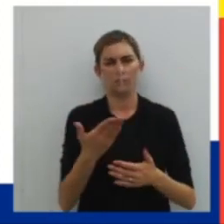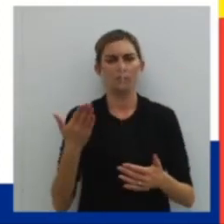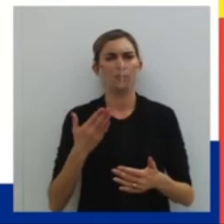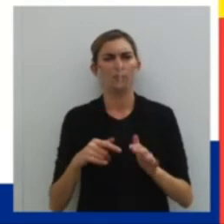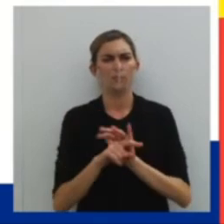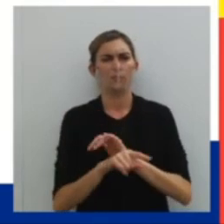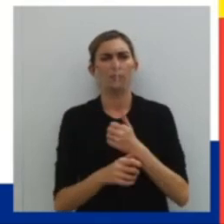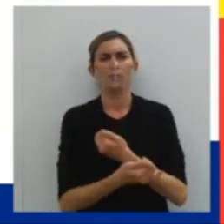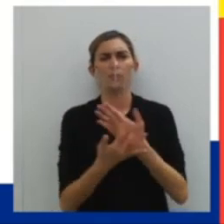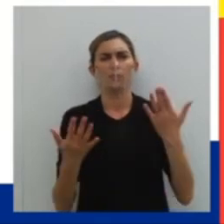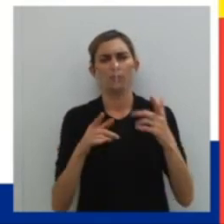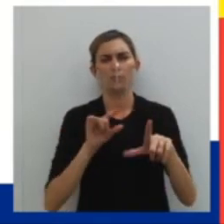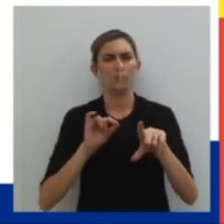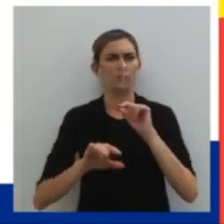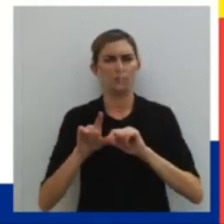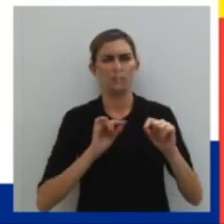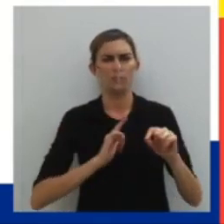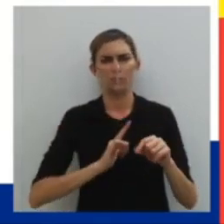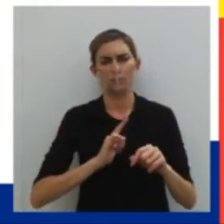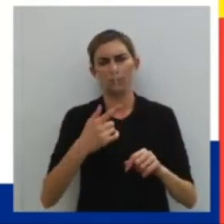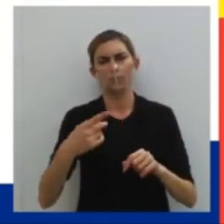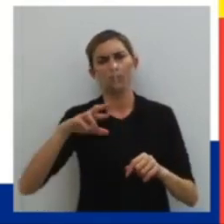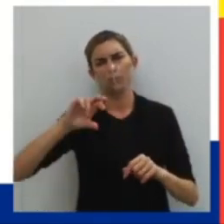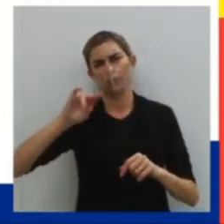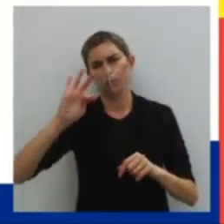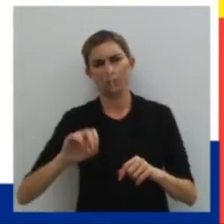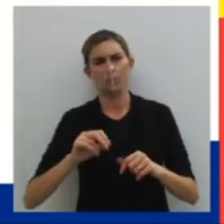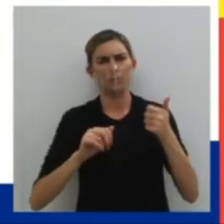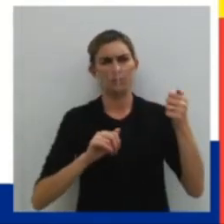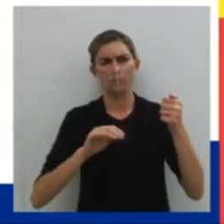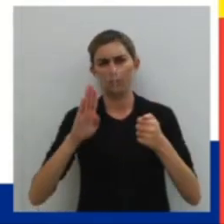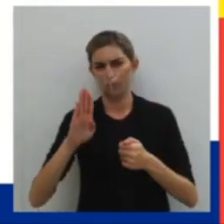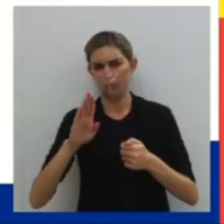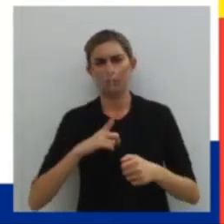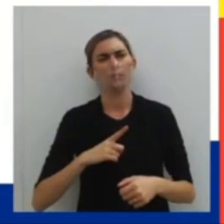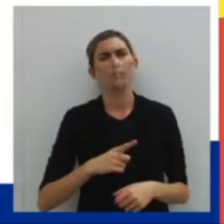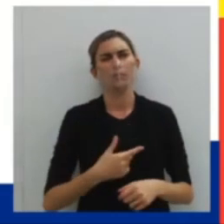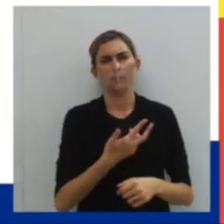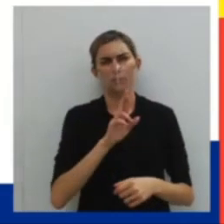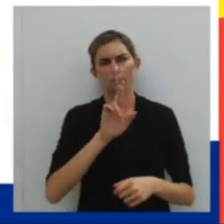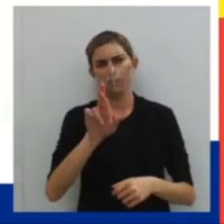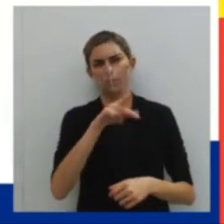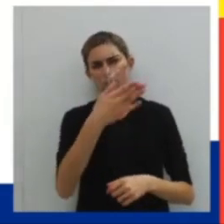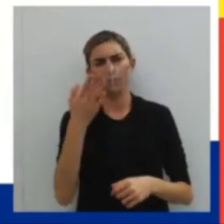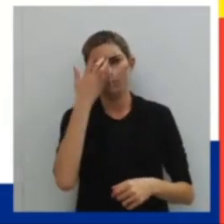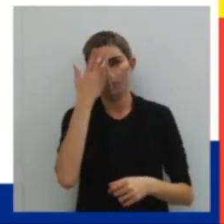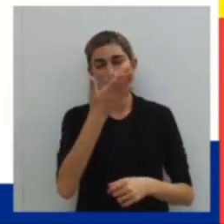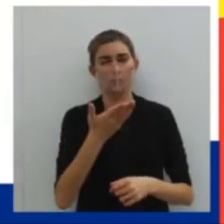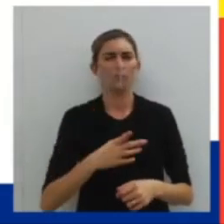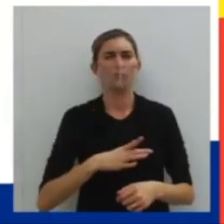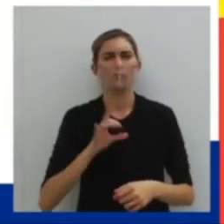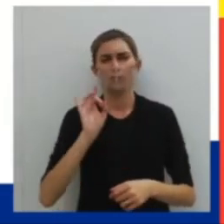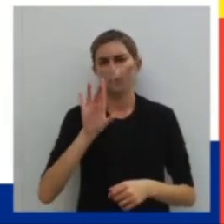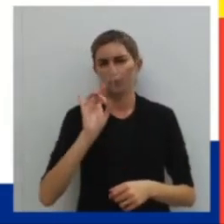assim, quantos elementos tem esse produto cartesiano AB? Aí você vai me responder de maneira muito fácil, olha. É